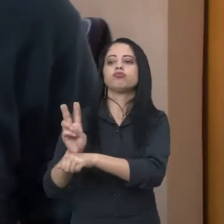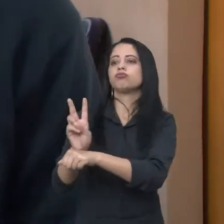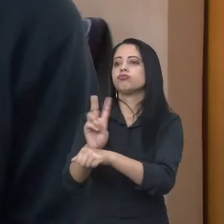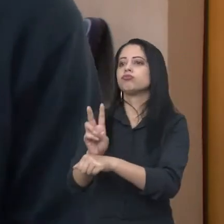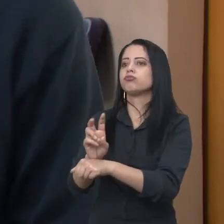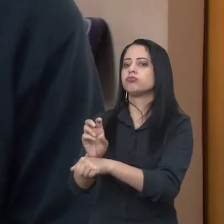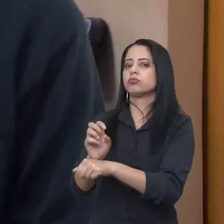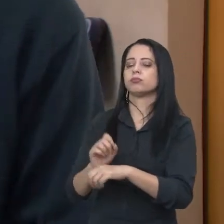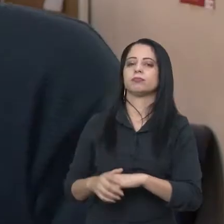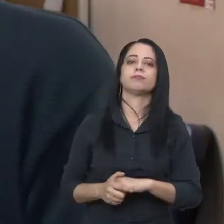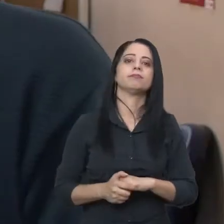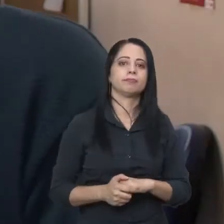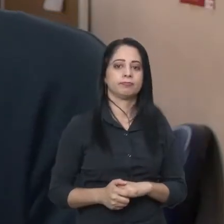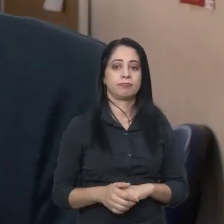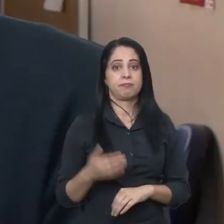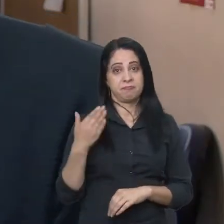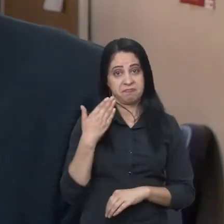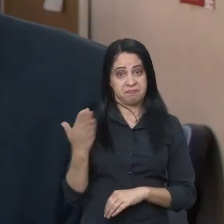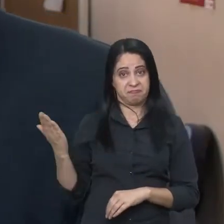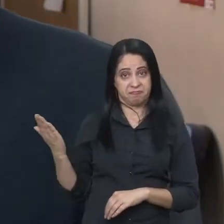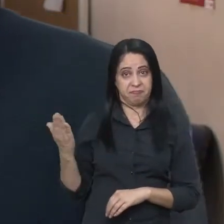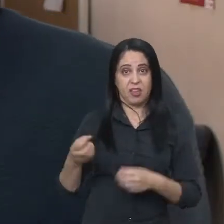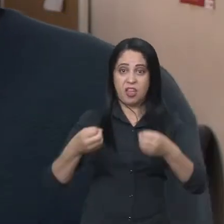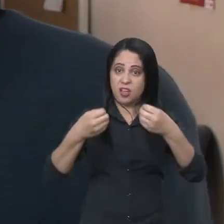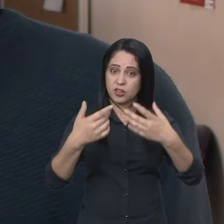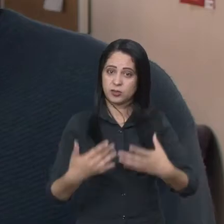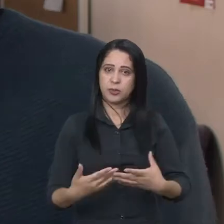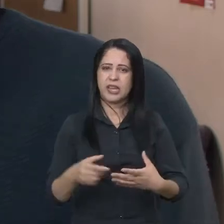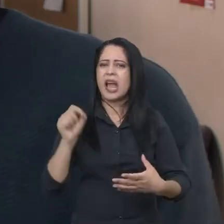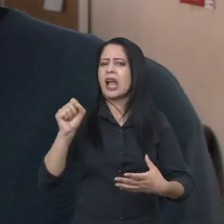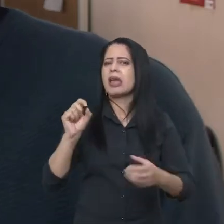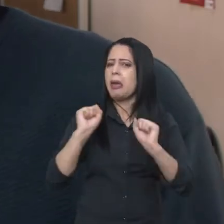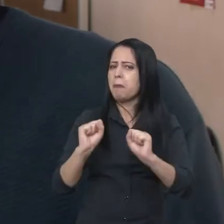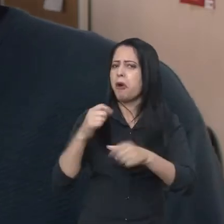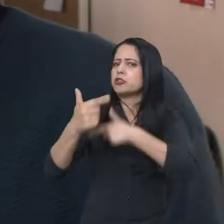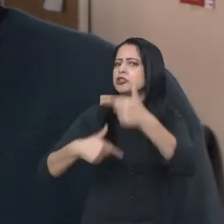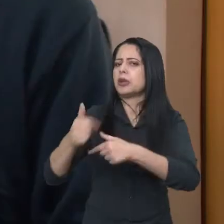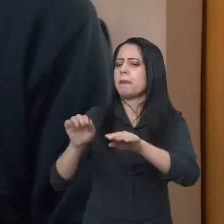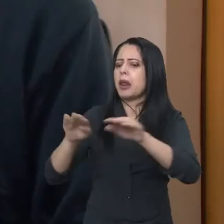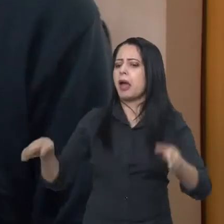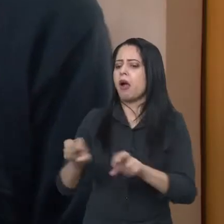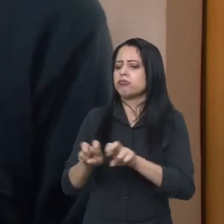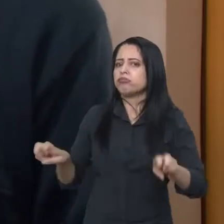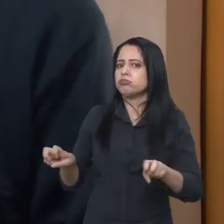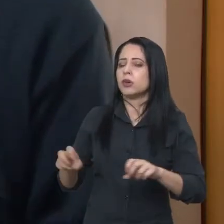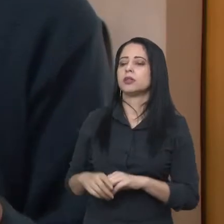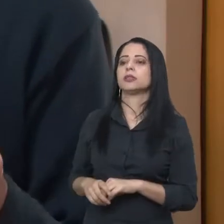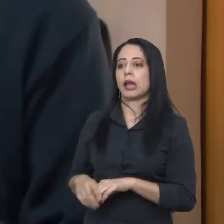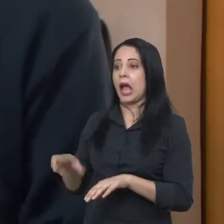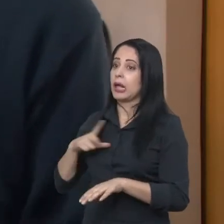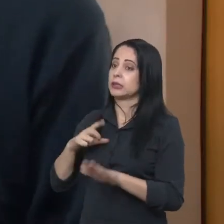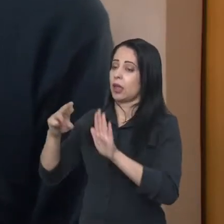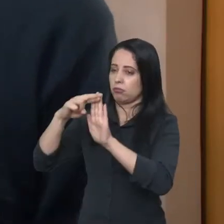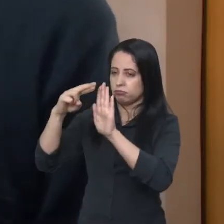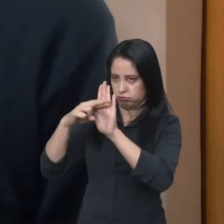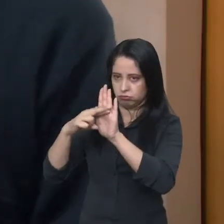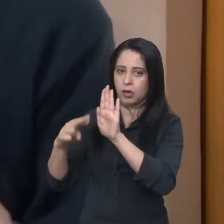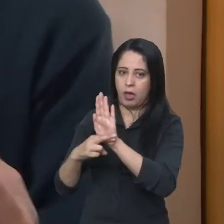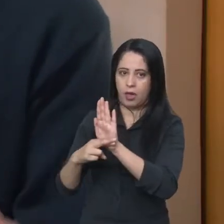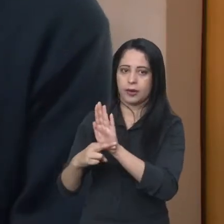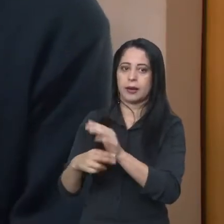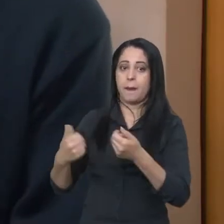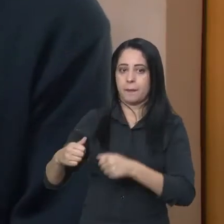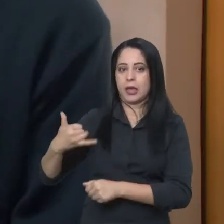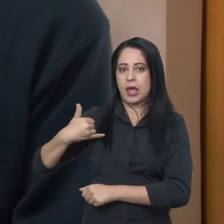do processo de votação. Hernande também reforça quem pode ser mesário. A Justiça Eleitoral tem os critérios